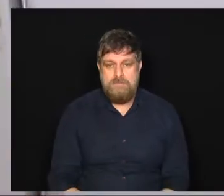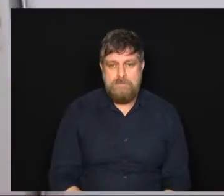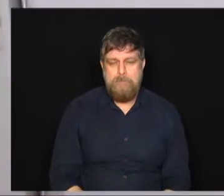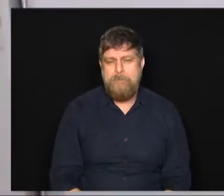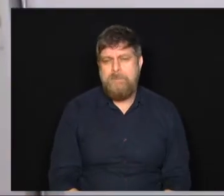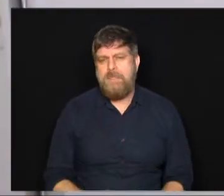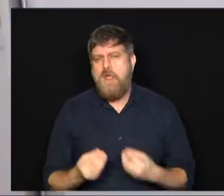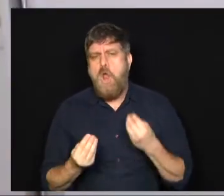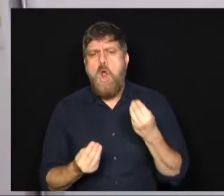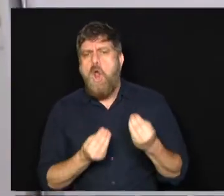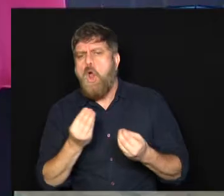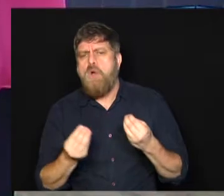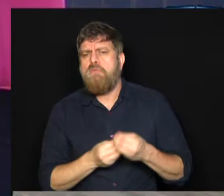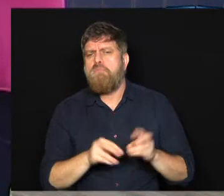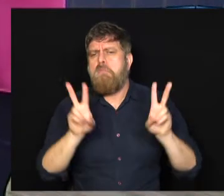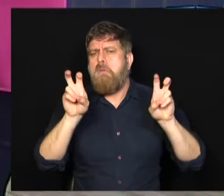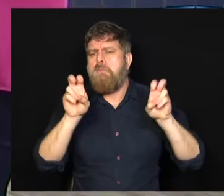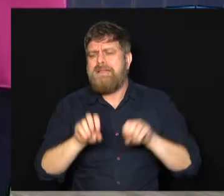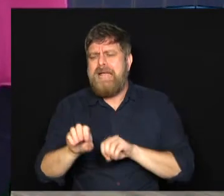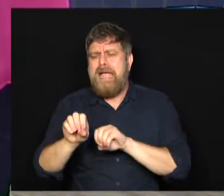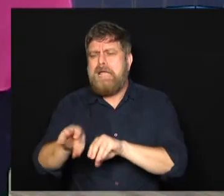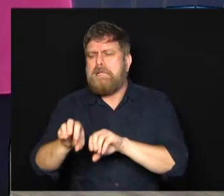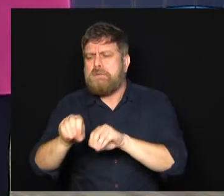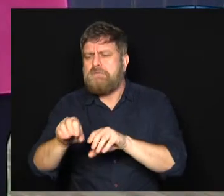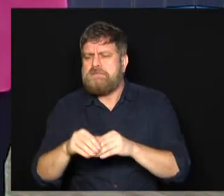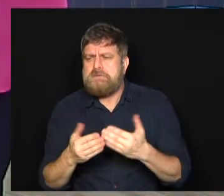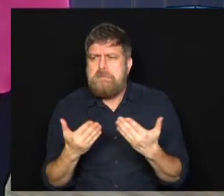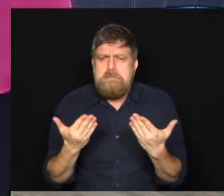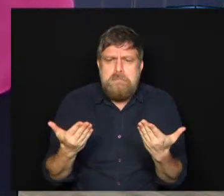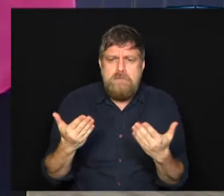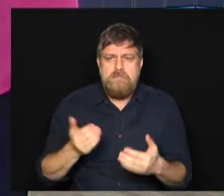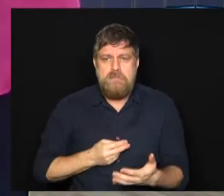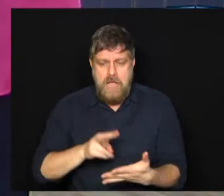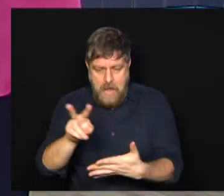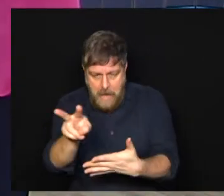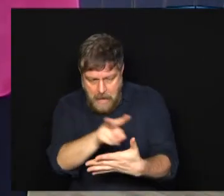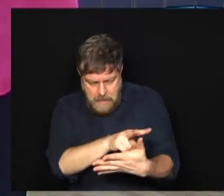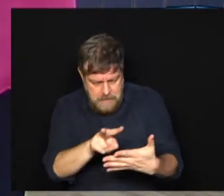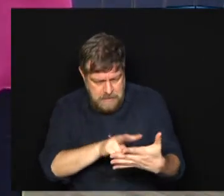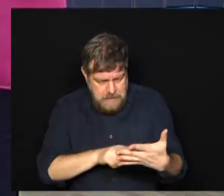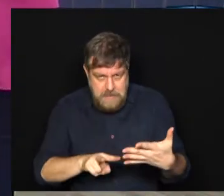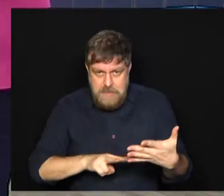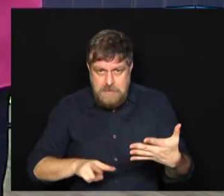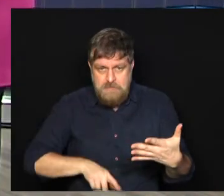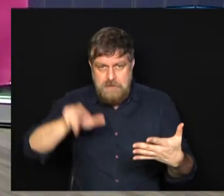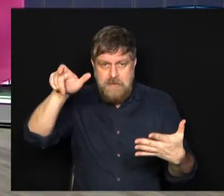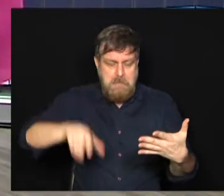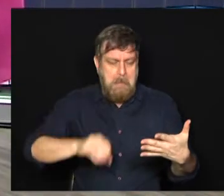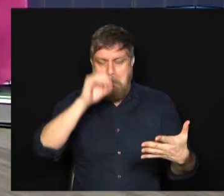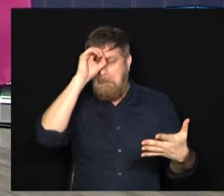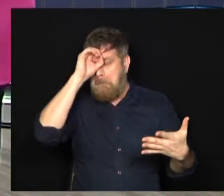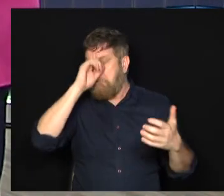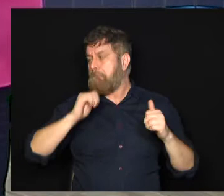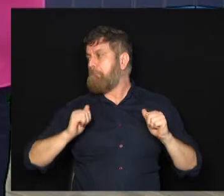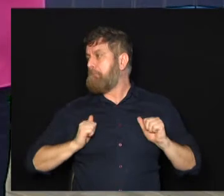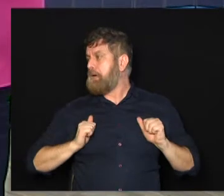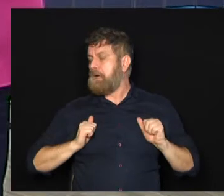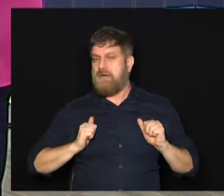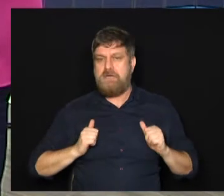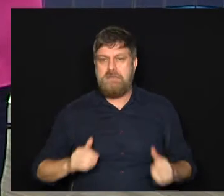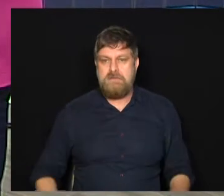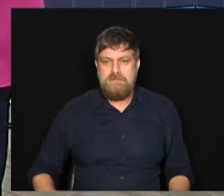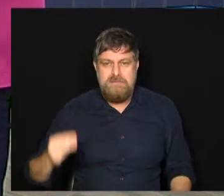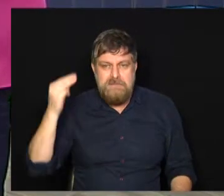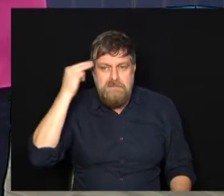Mas qual a relação, doutor, da educação com a leitura, menos leitura, menos atividade